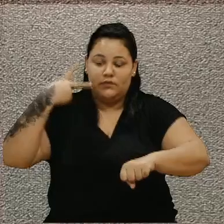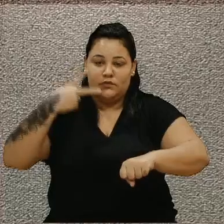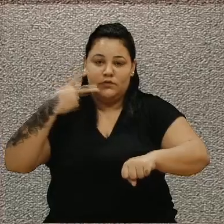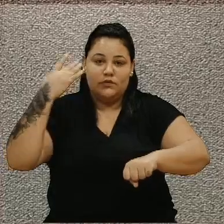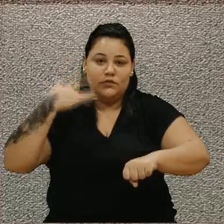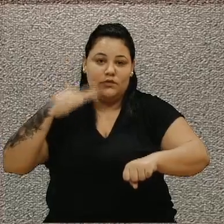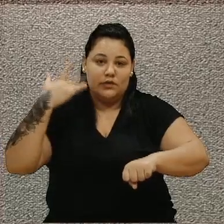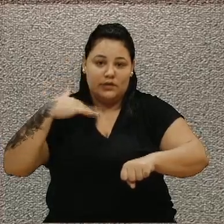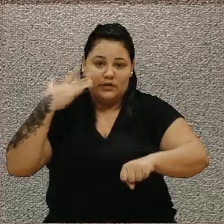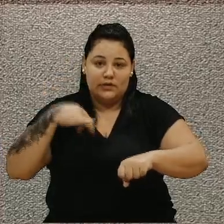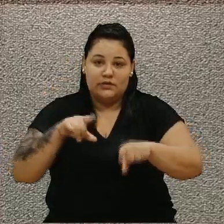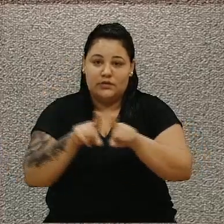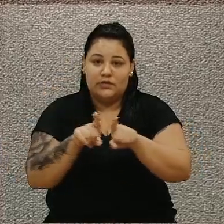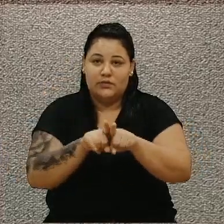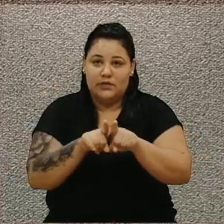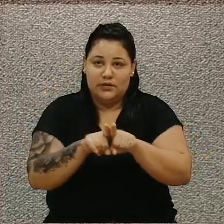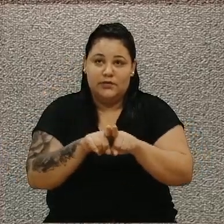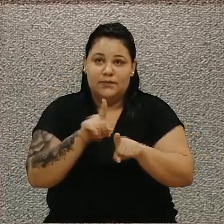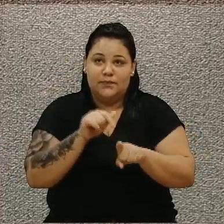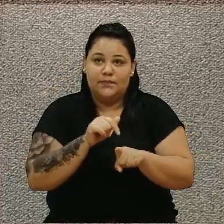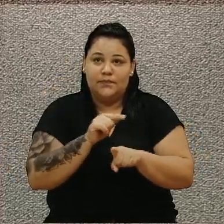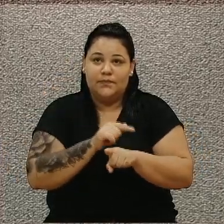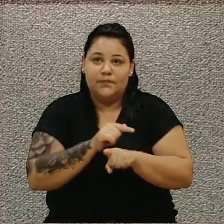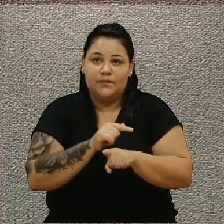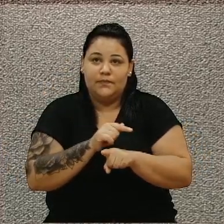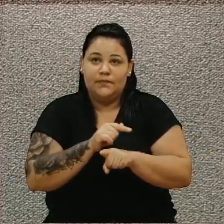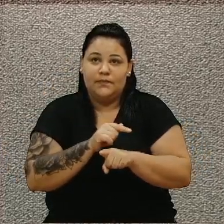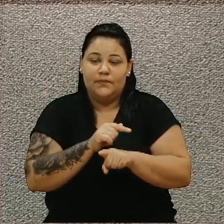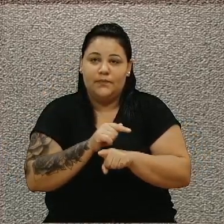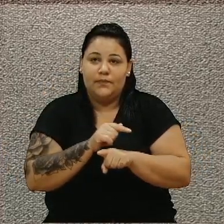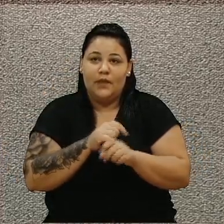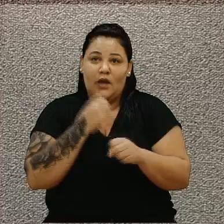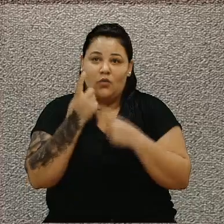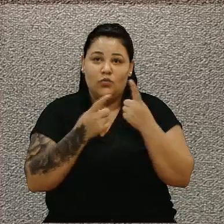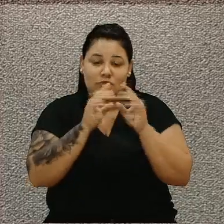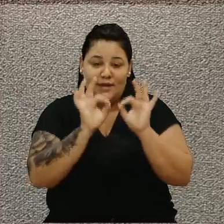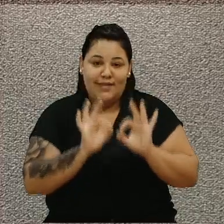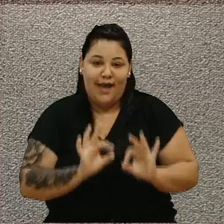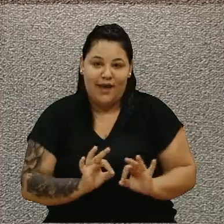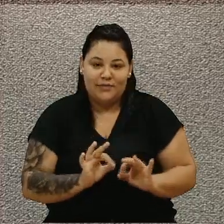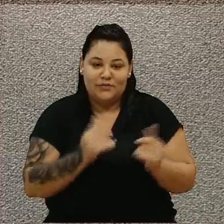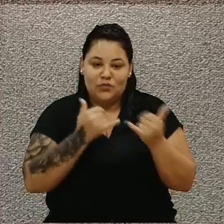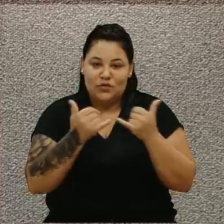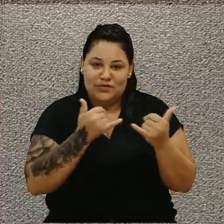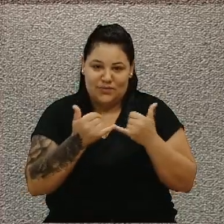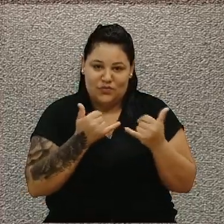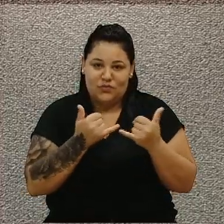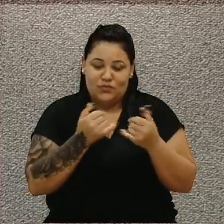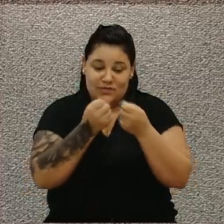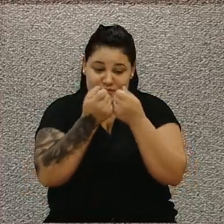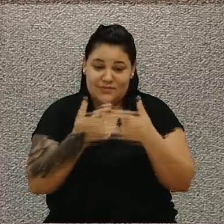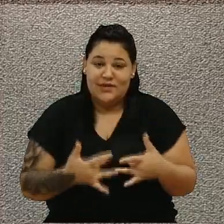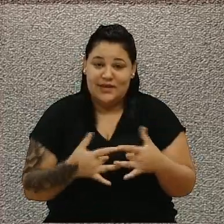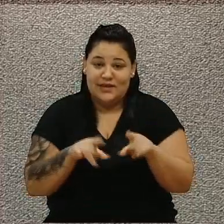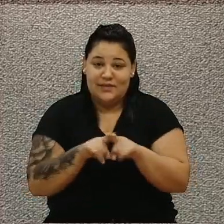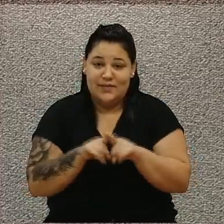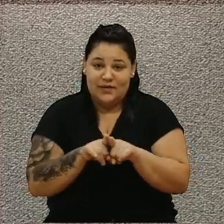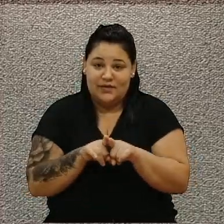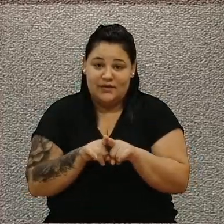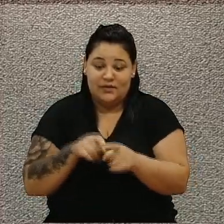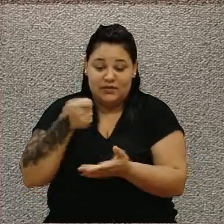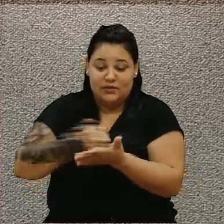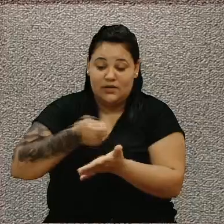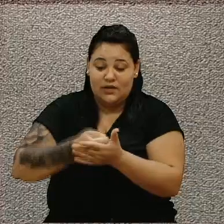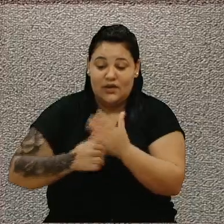adiarmos, por uma questão de relação institucional com outras organizações que cuidam, por exemplo, com dica. Tentei construir para que nós